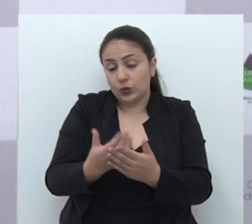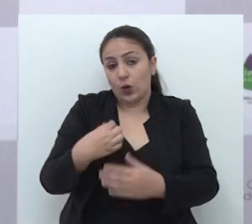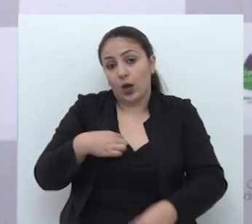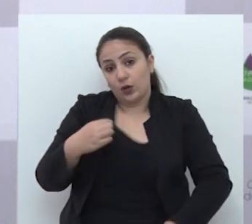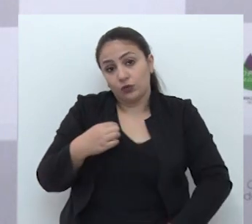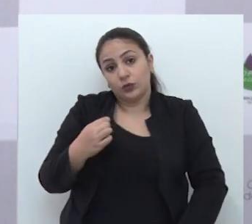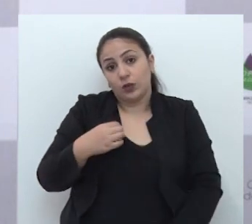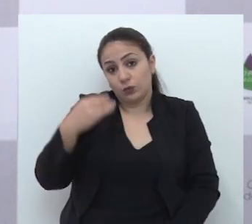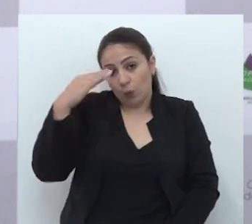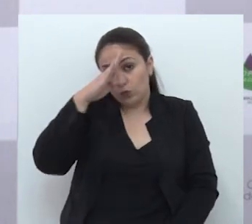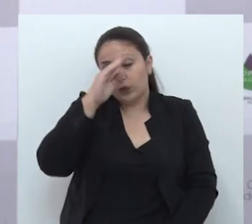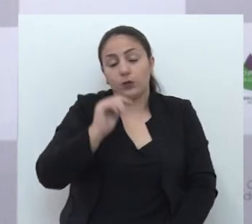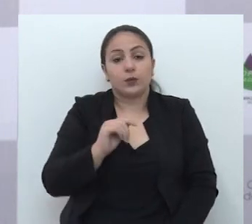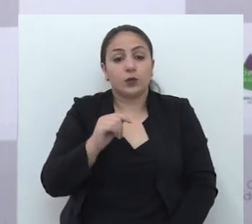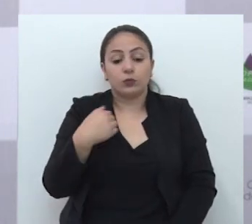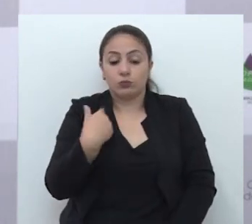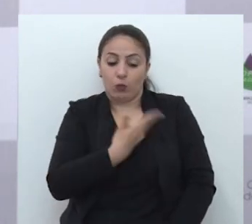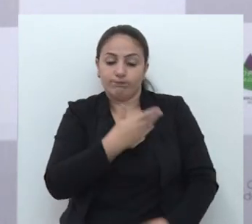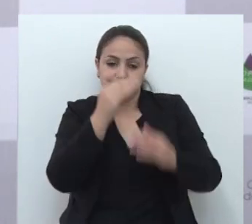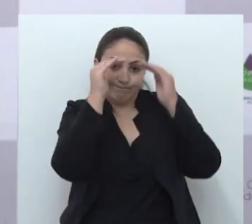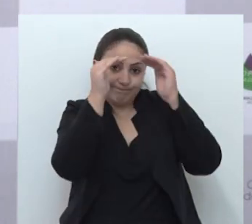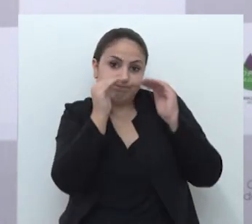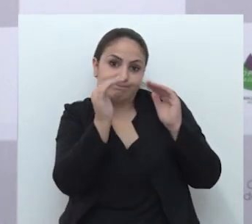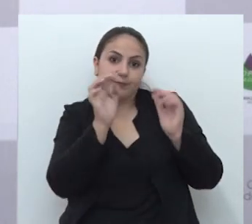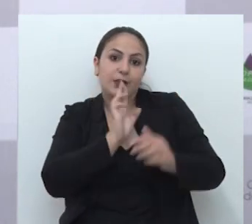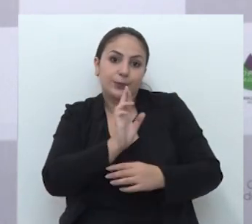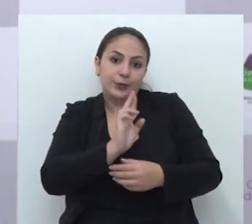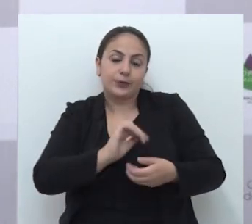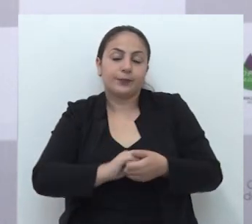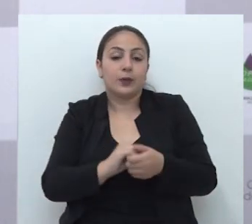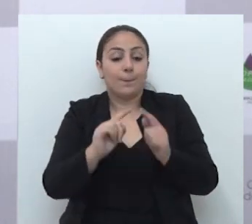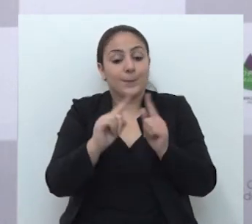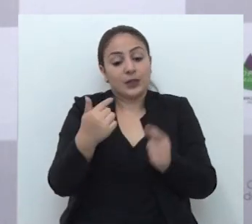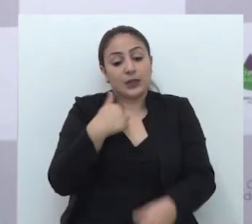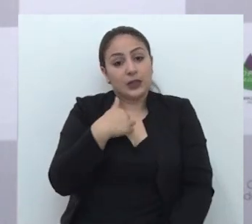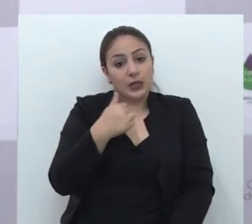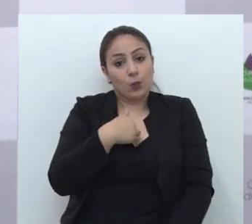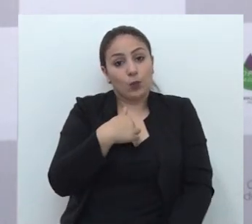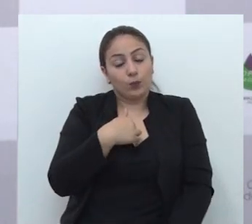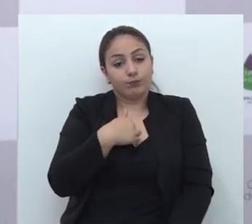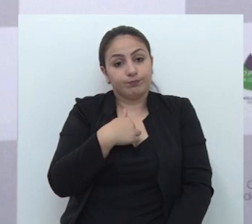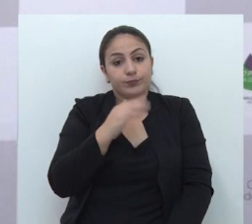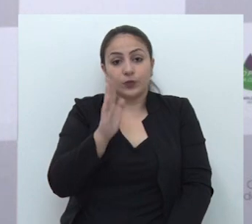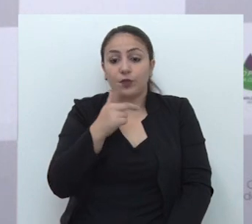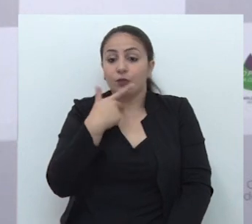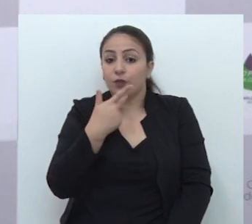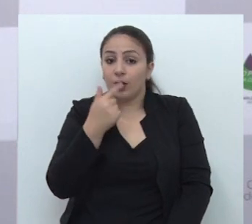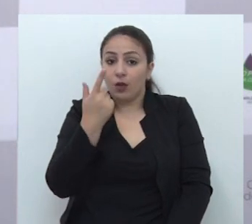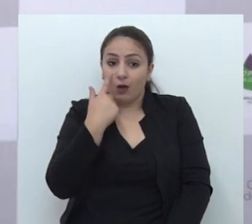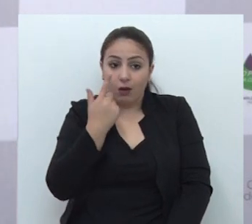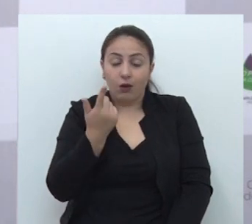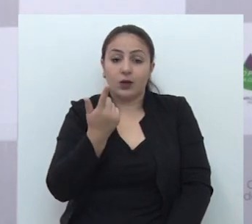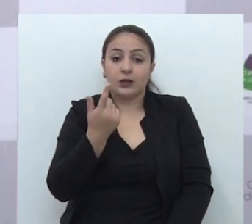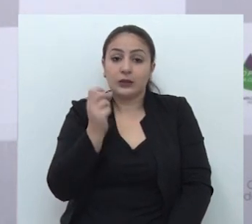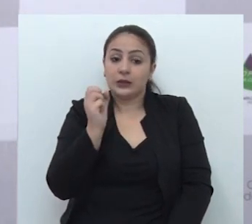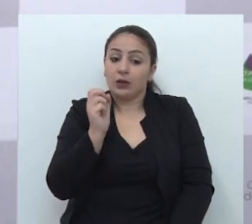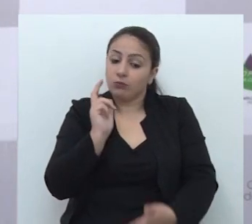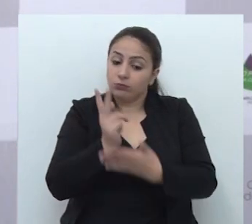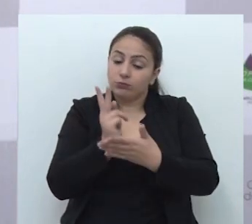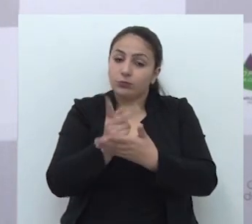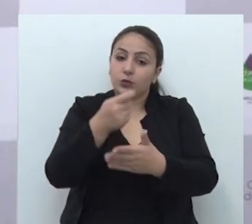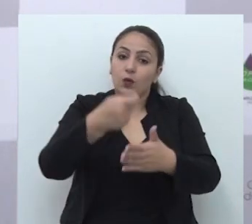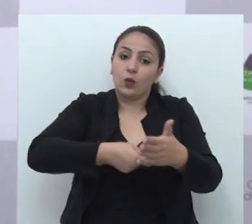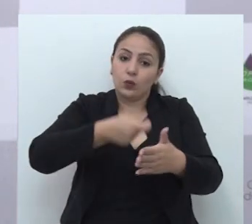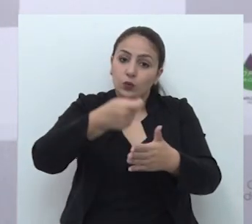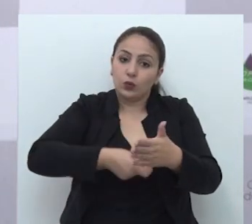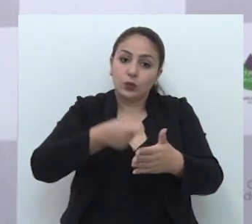no candidato que ganhou. Nós temos que respeitar esse resultado, mas eu, desde já, digo que sigo